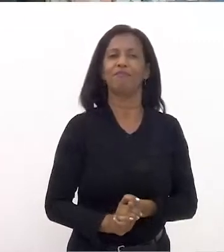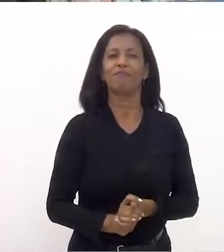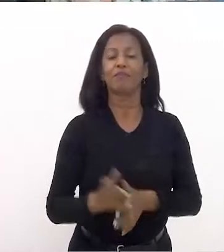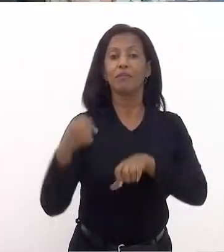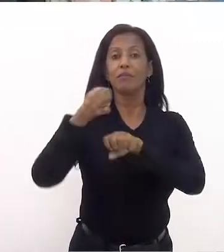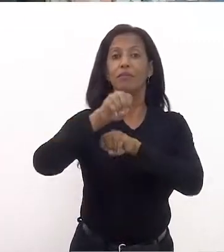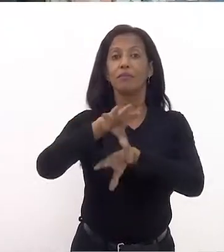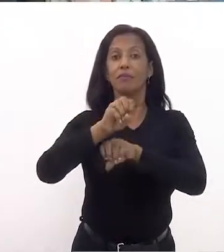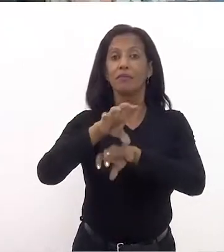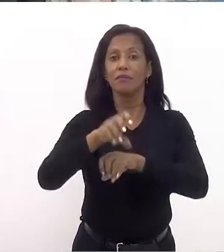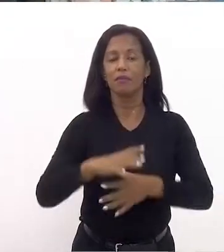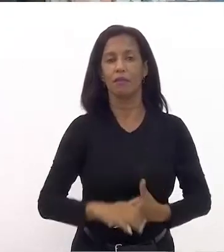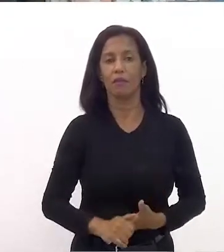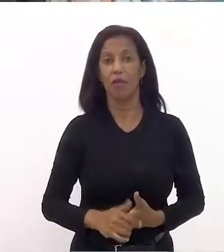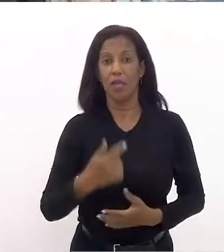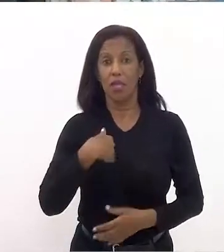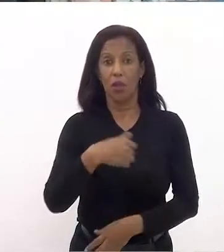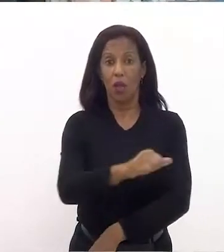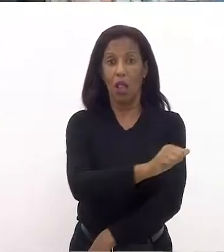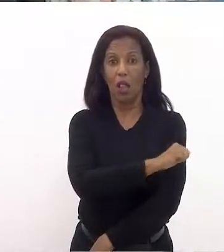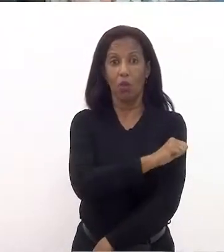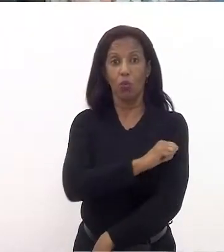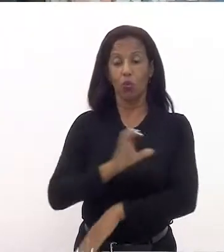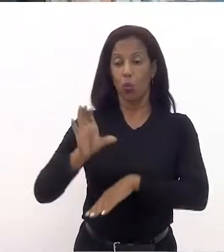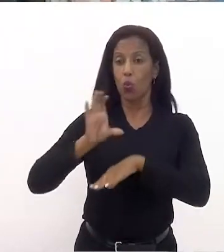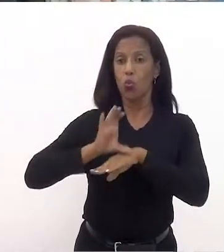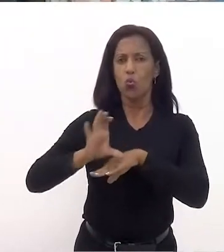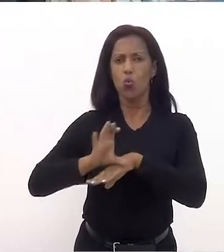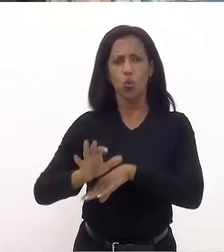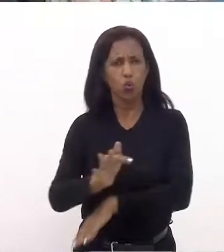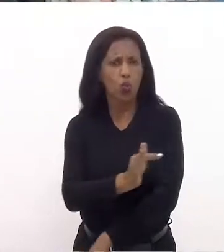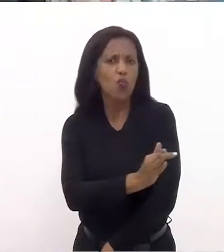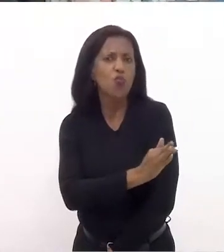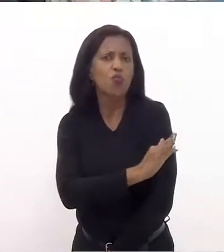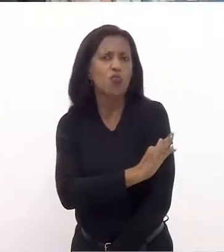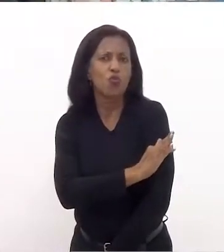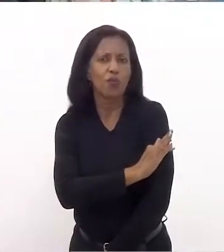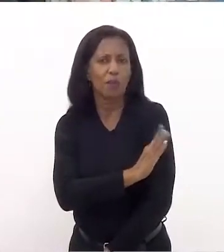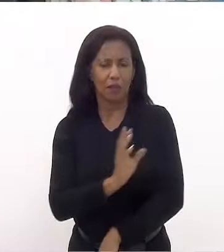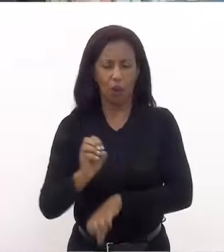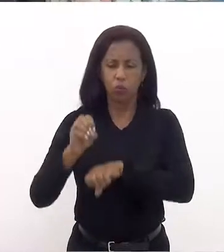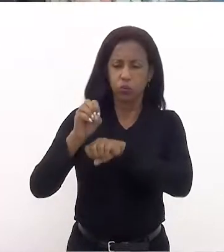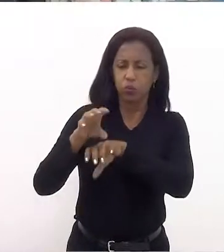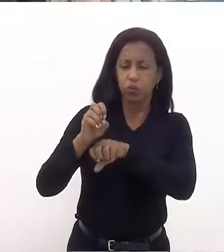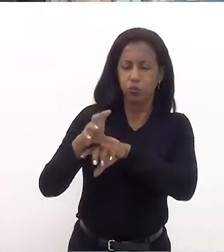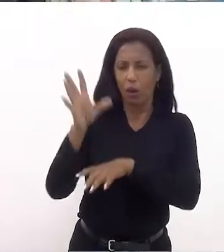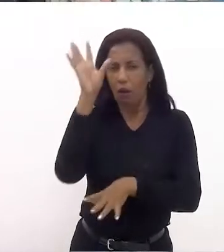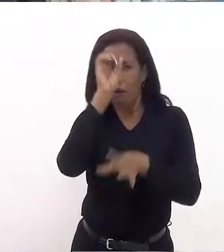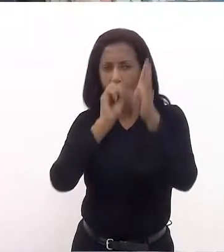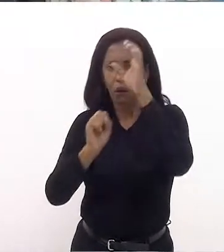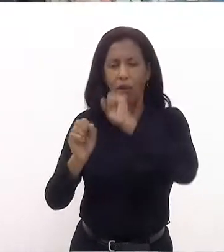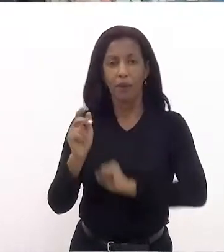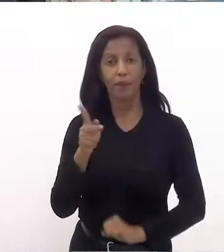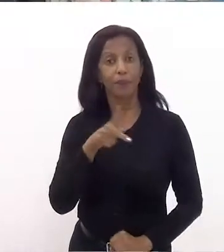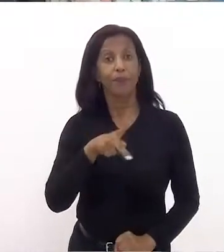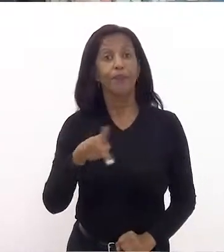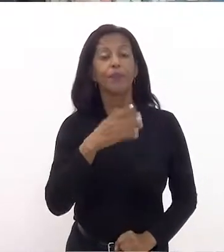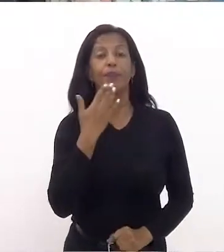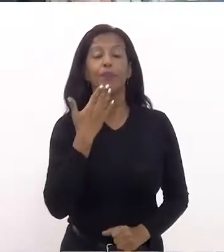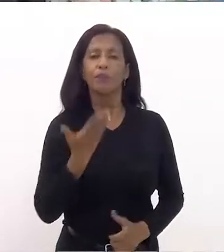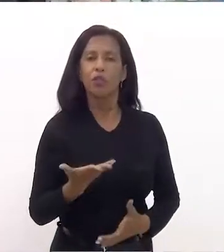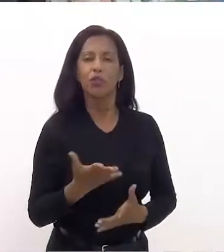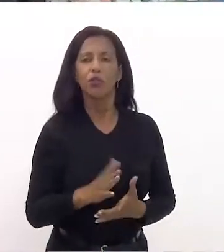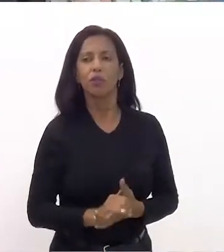na educação. Eu era aluno do curso primário, né, do grupo escolar, e a professora me